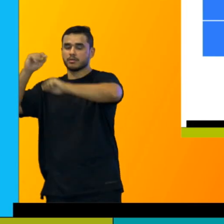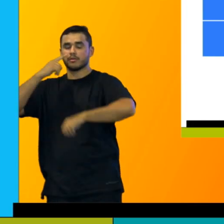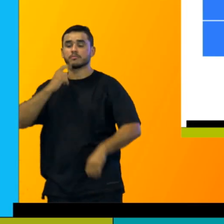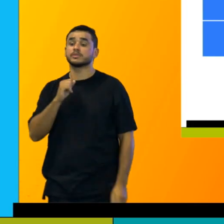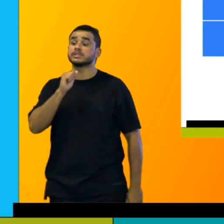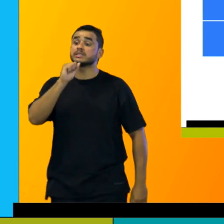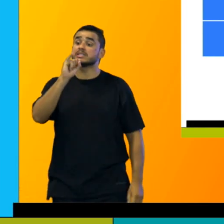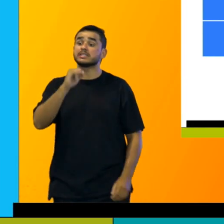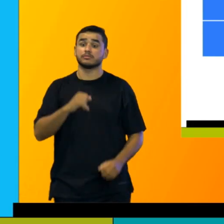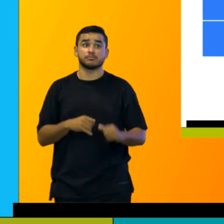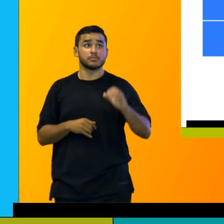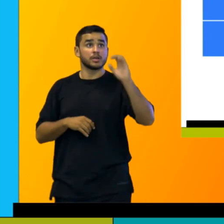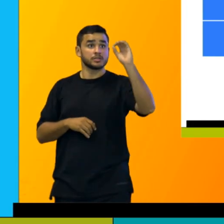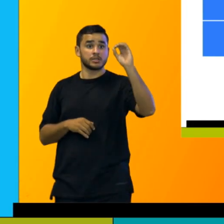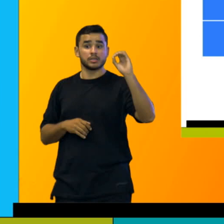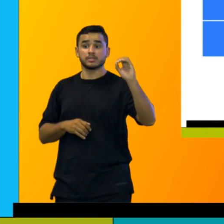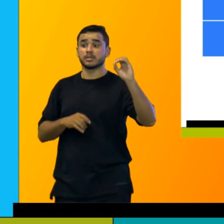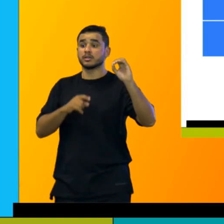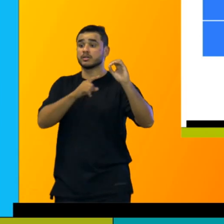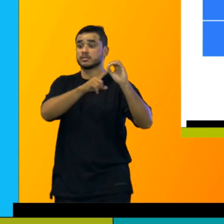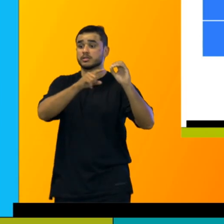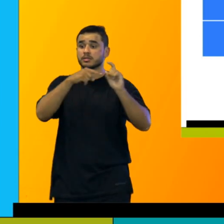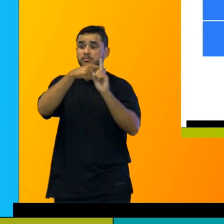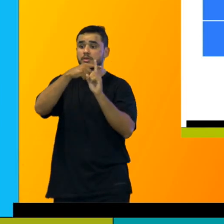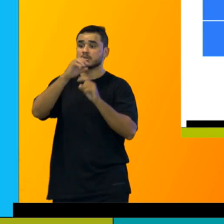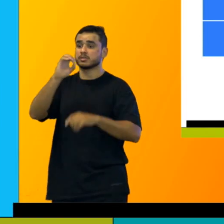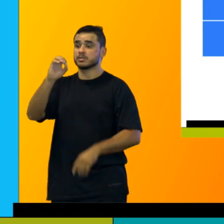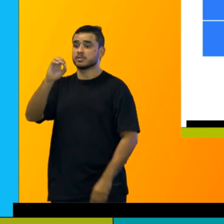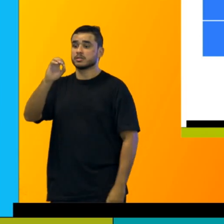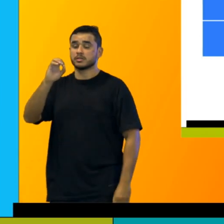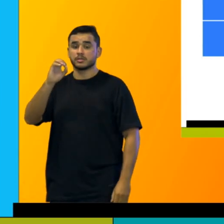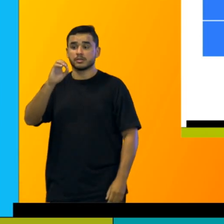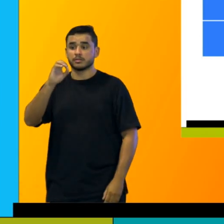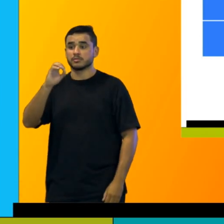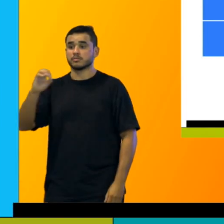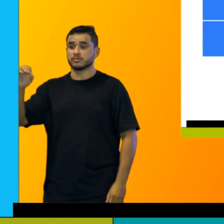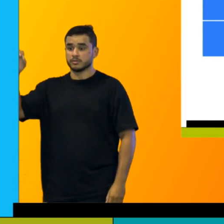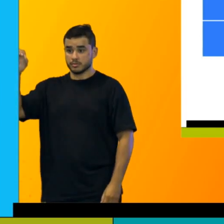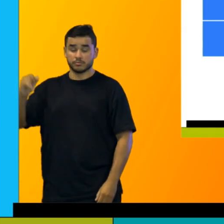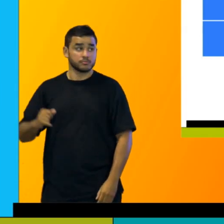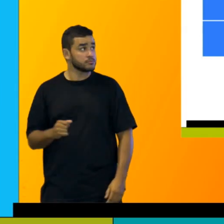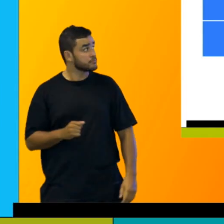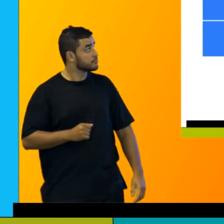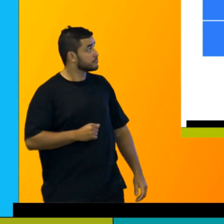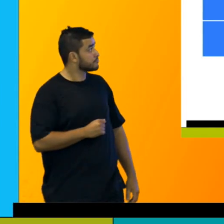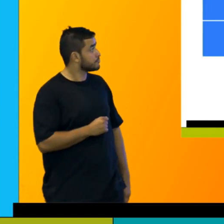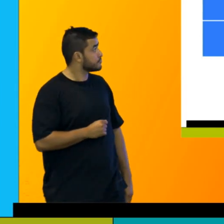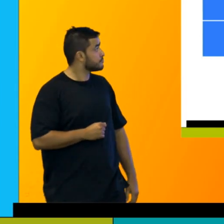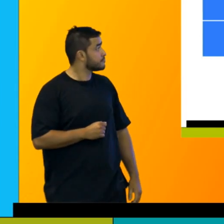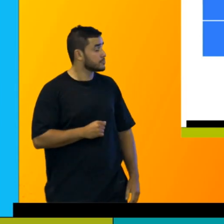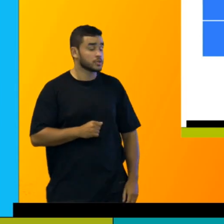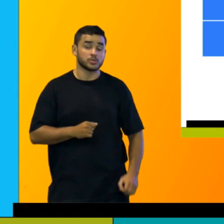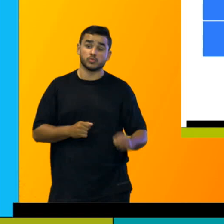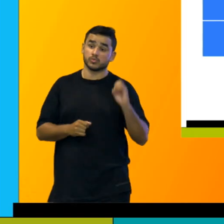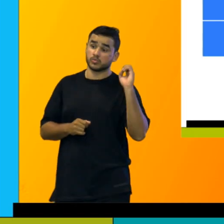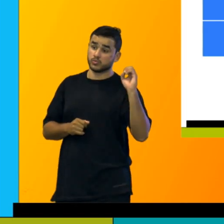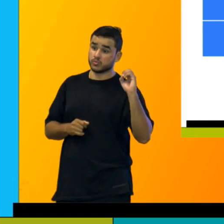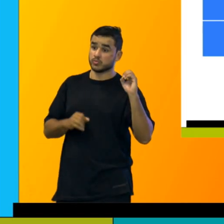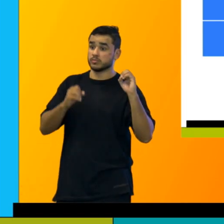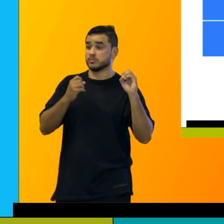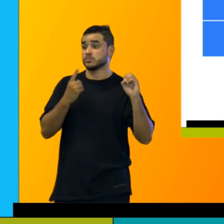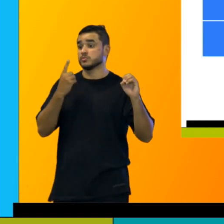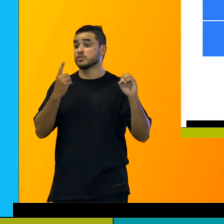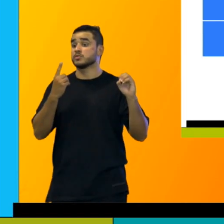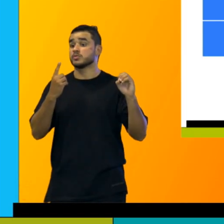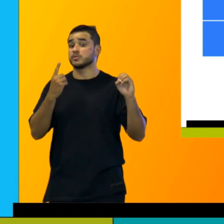for 0, quanto é 0 mais 0? Aí vai para a terceira coluna, ó, 0. Se o A for 0 e o B for